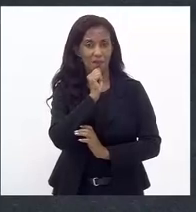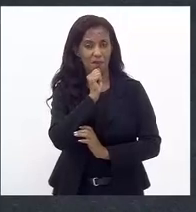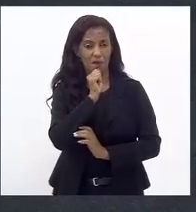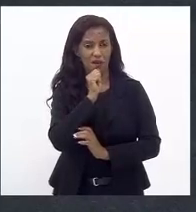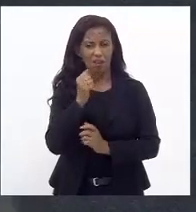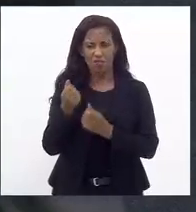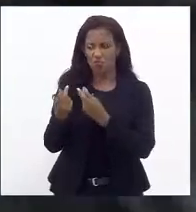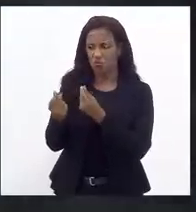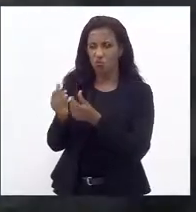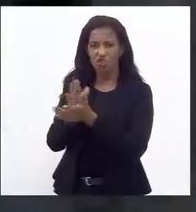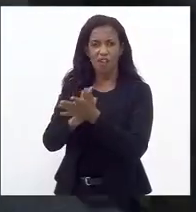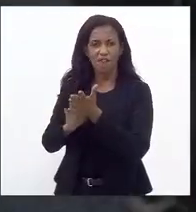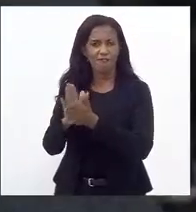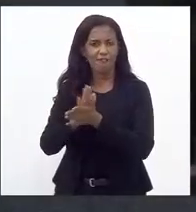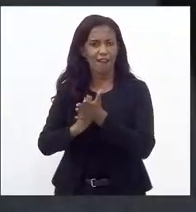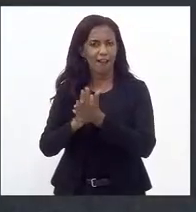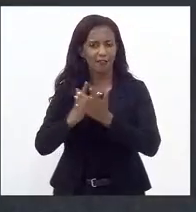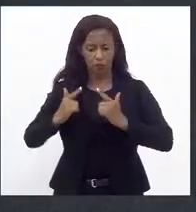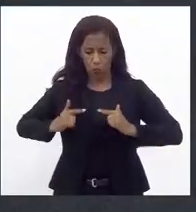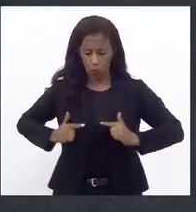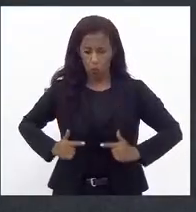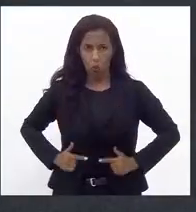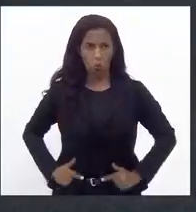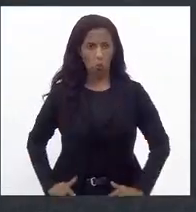mão na frente e outra atrás